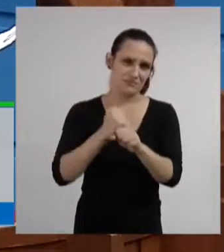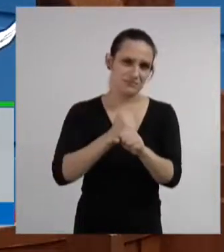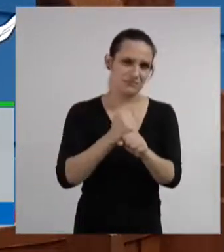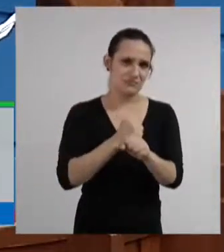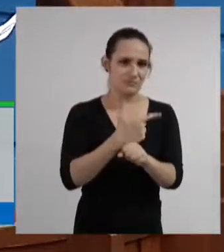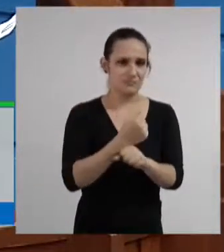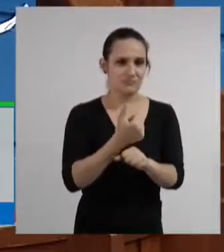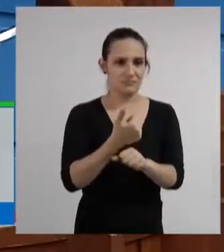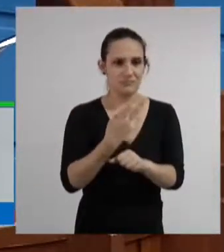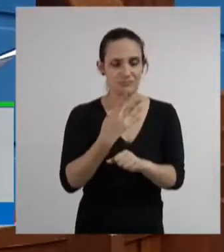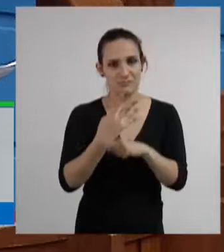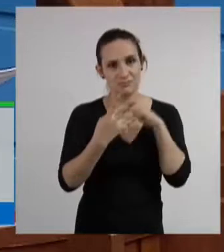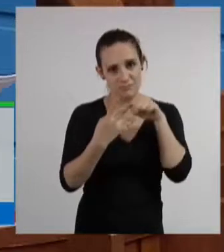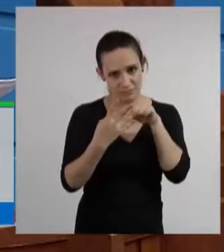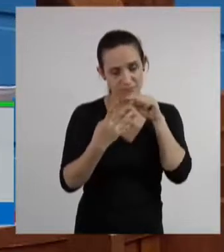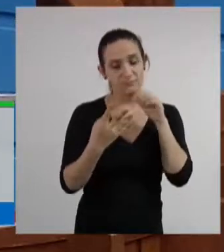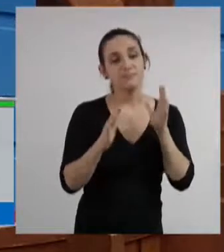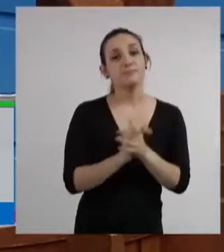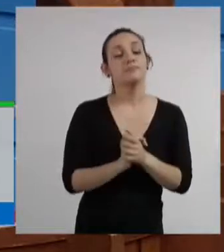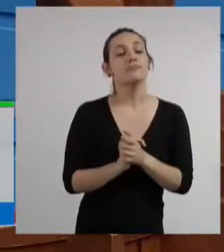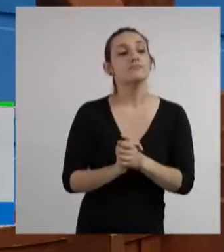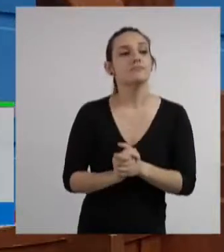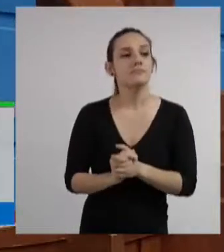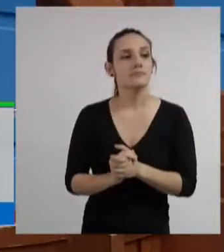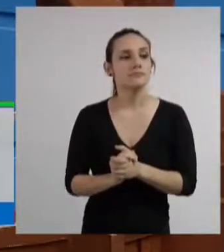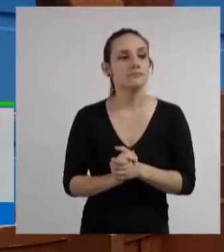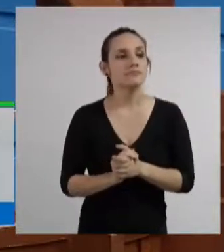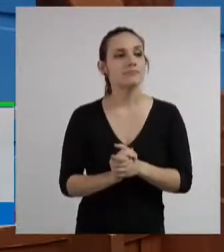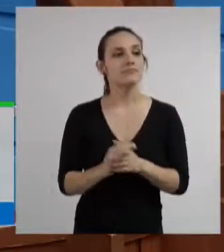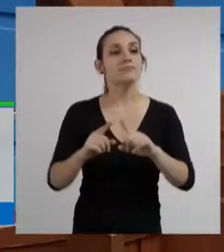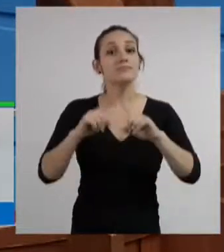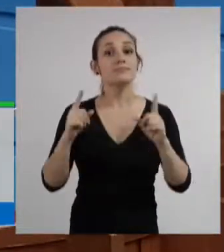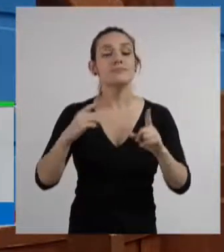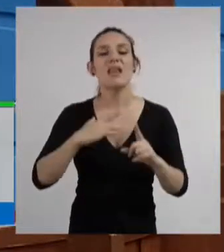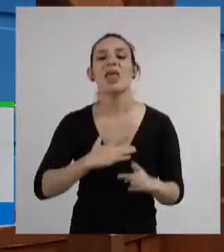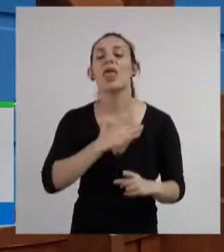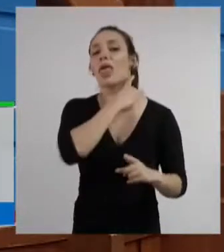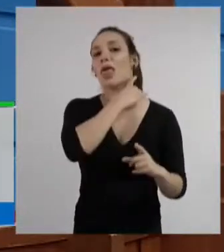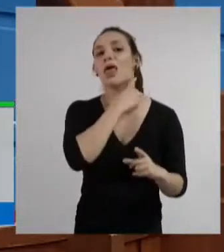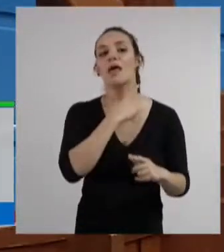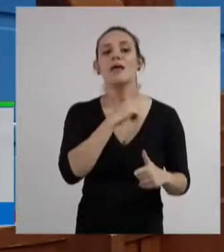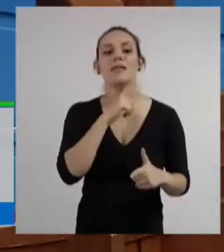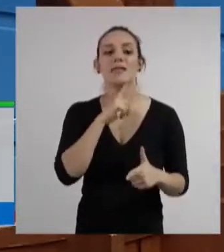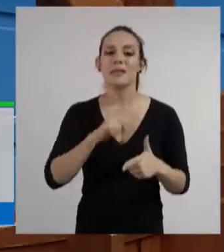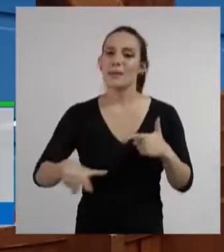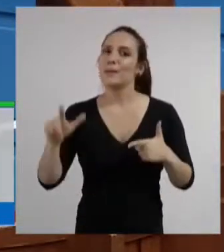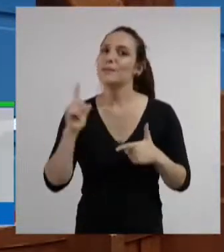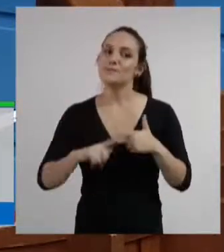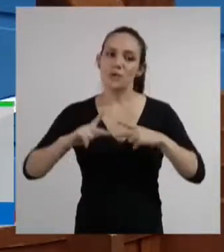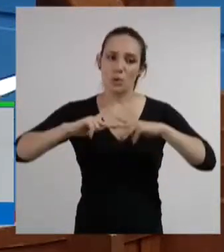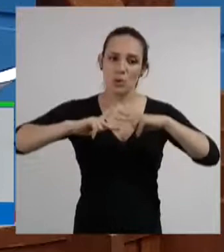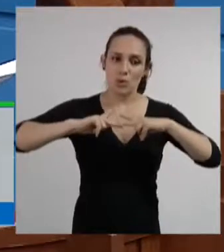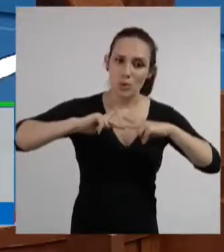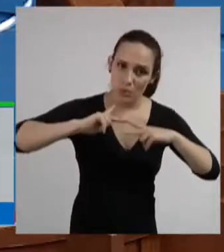2014, e a crise econômica, ela traz